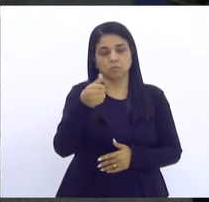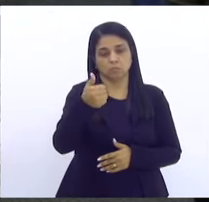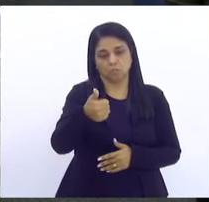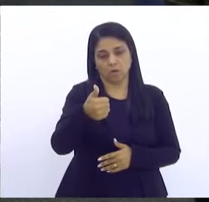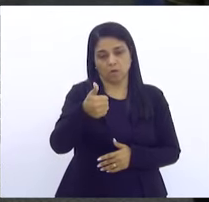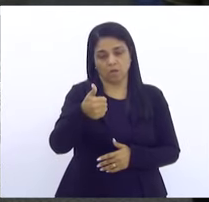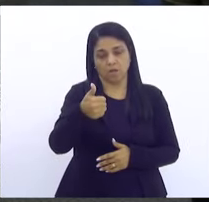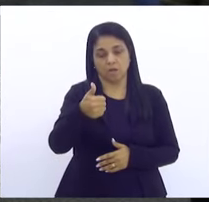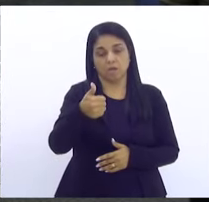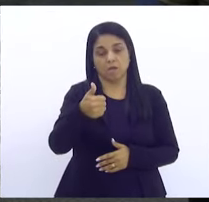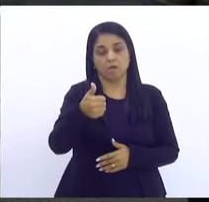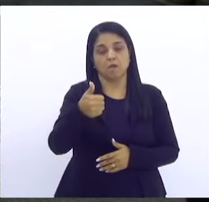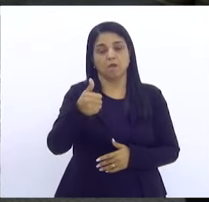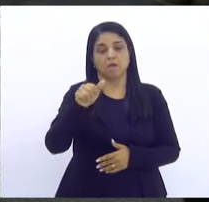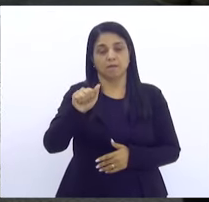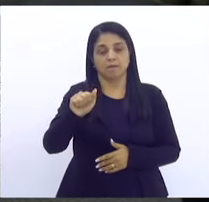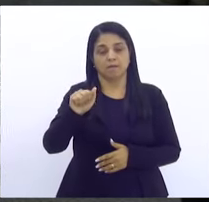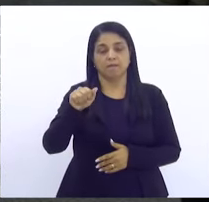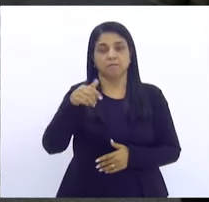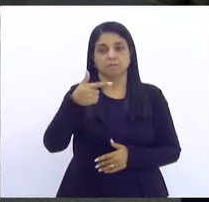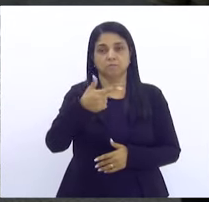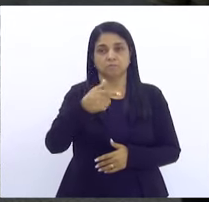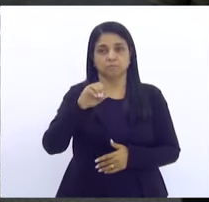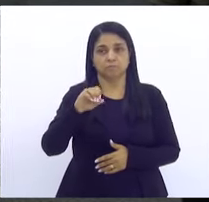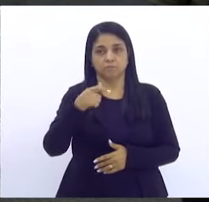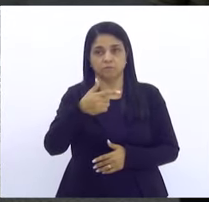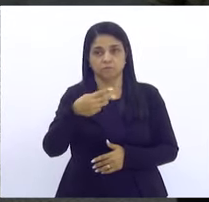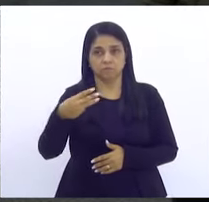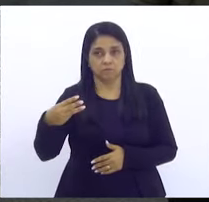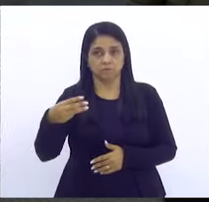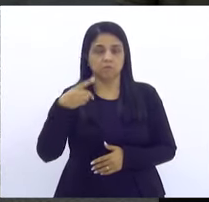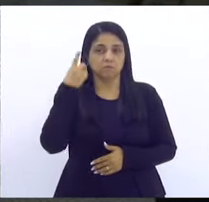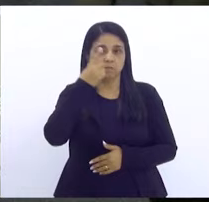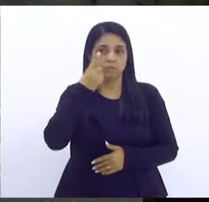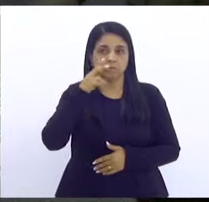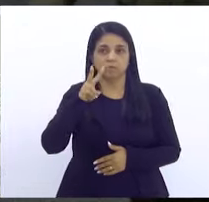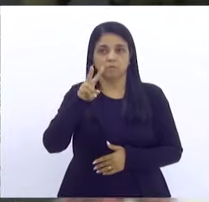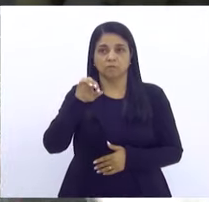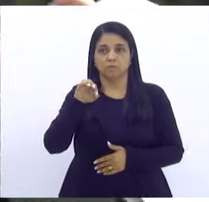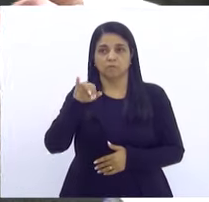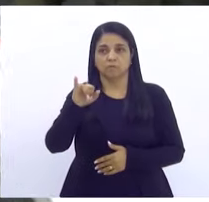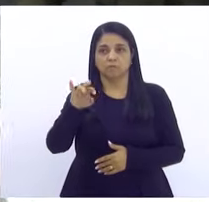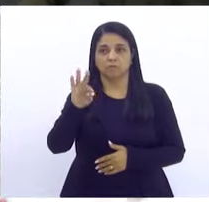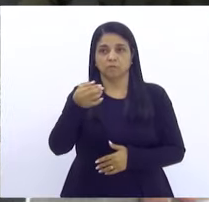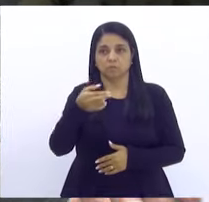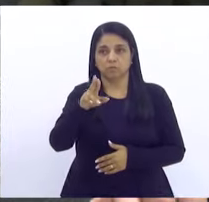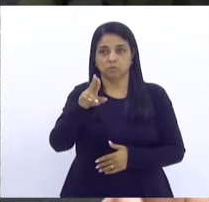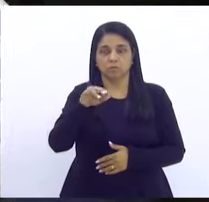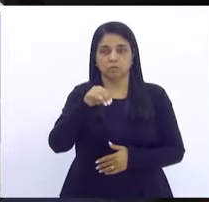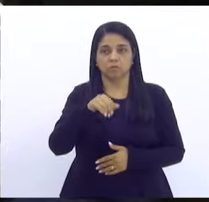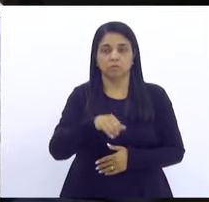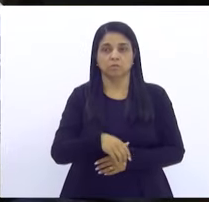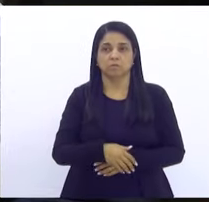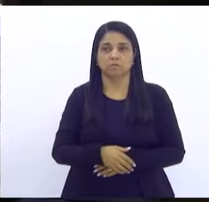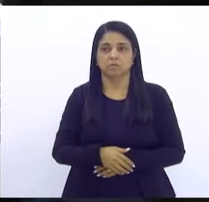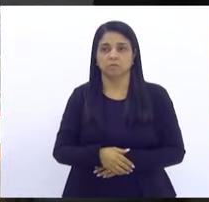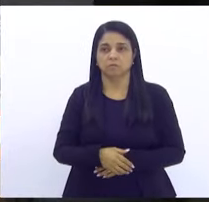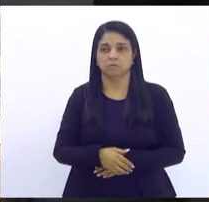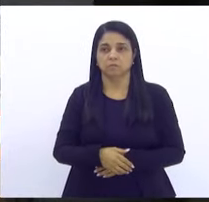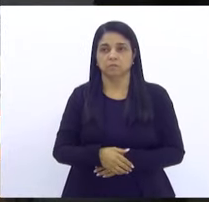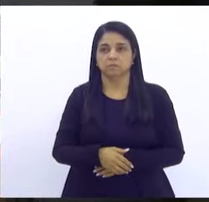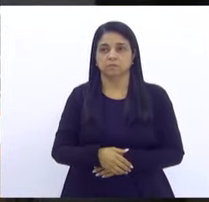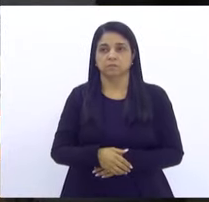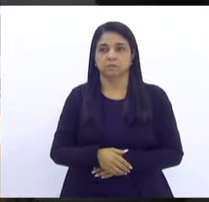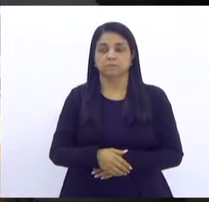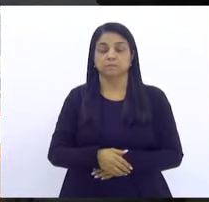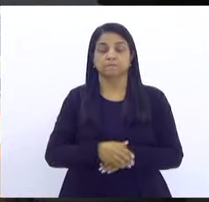331A de 2023. Primeiro ao signatário é deputado Vitor Júnior. Senhora presidente. A presidência chama os